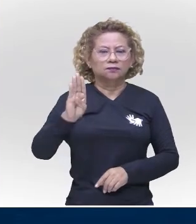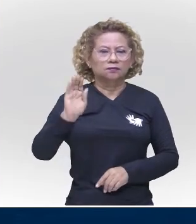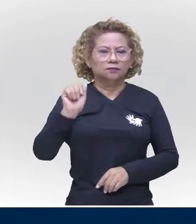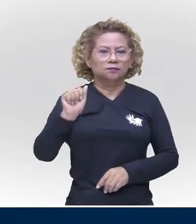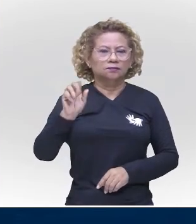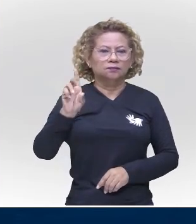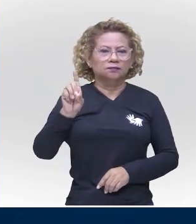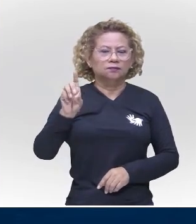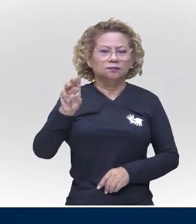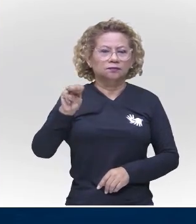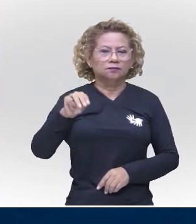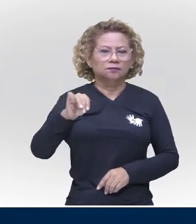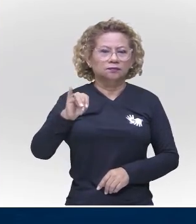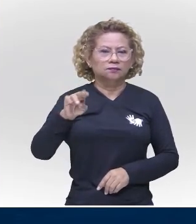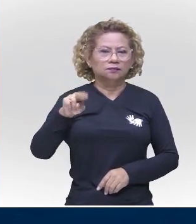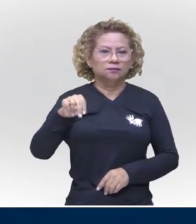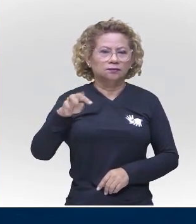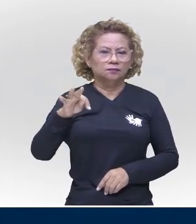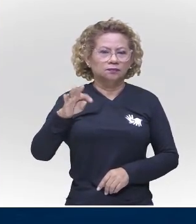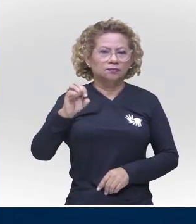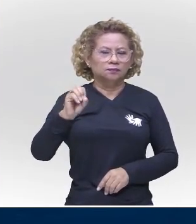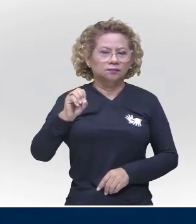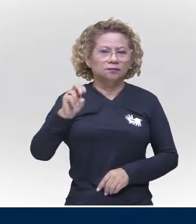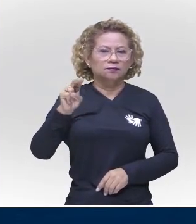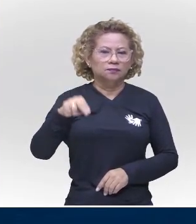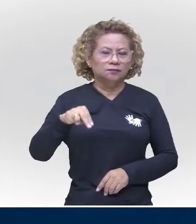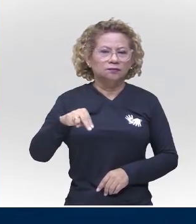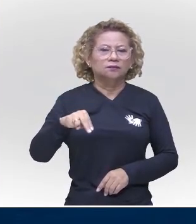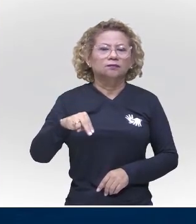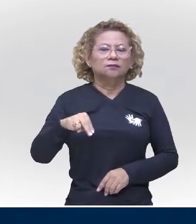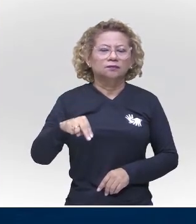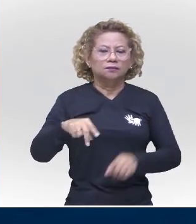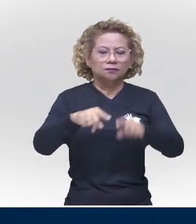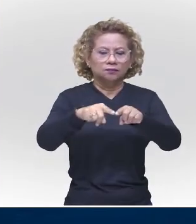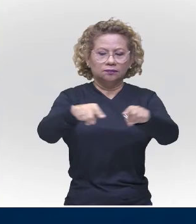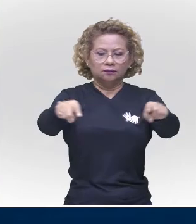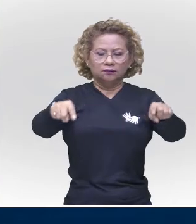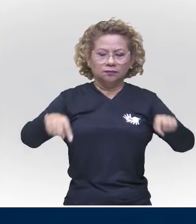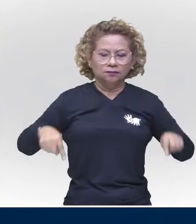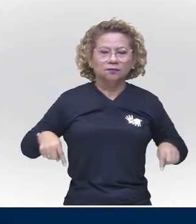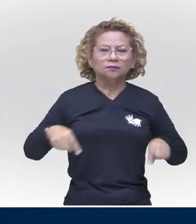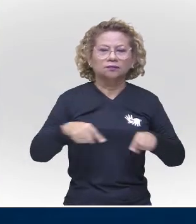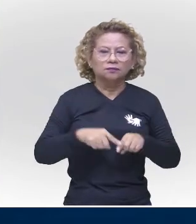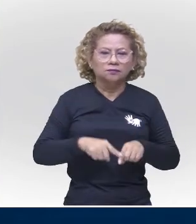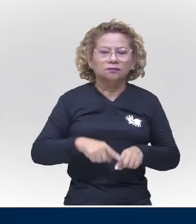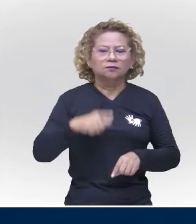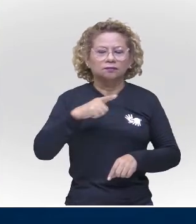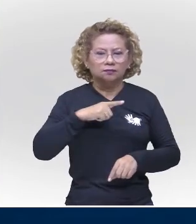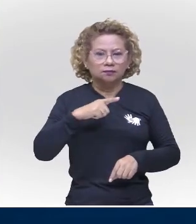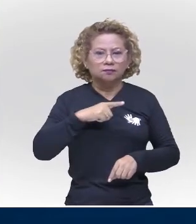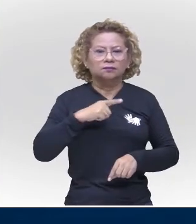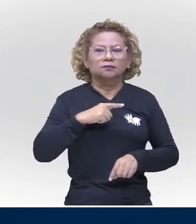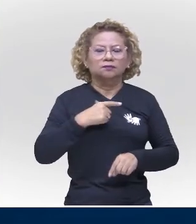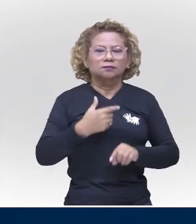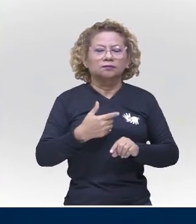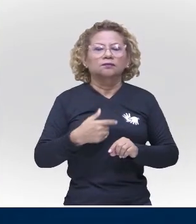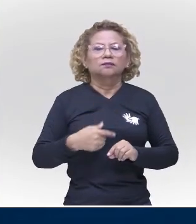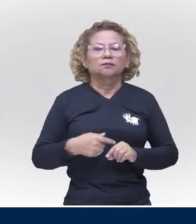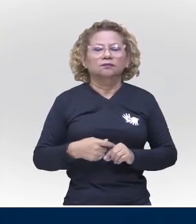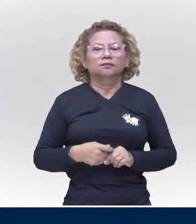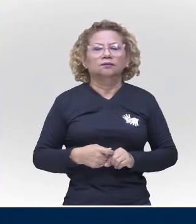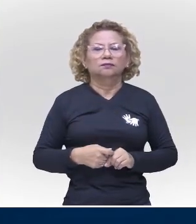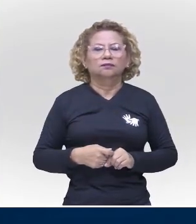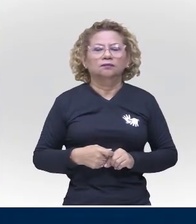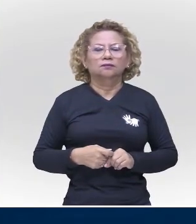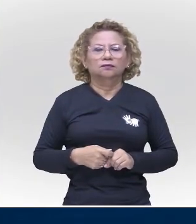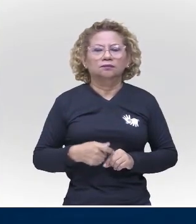é praticado num espaço maior, onde eu interfiro efetivamente na ação do meu adversário,